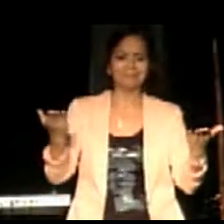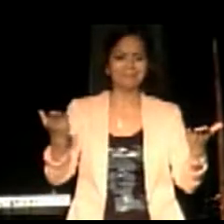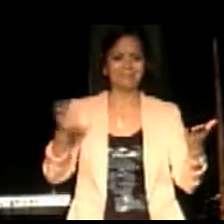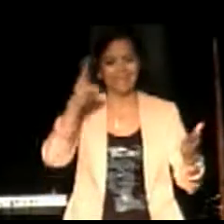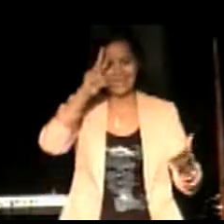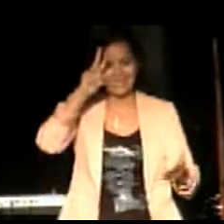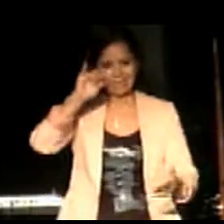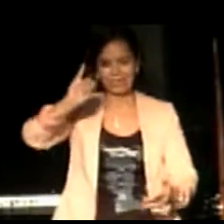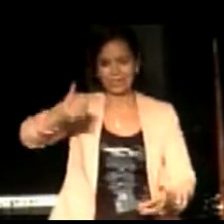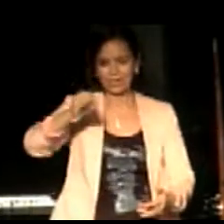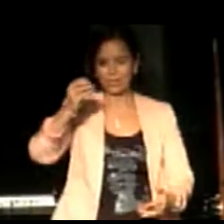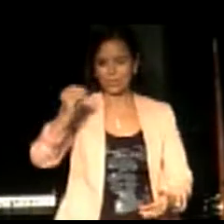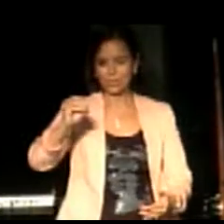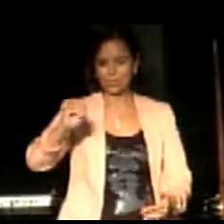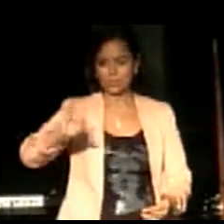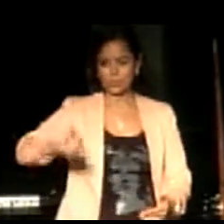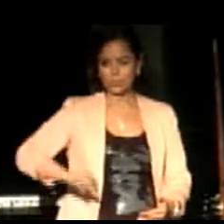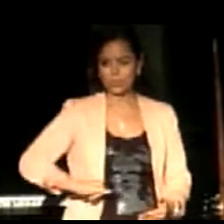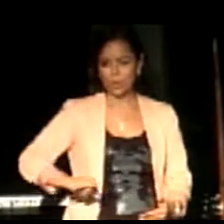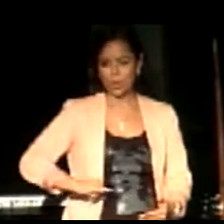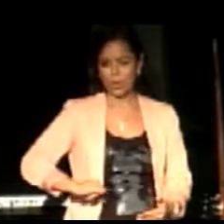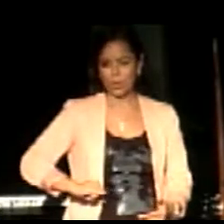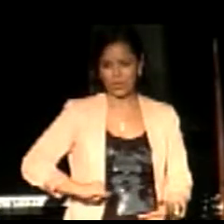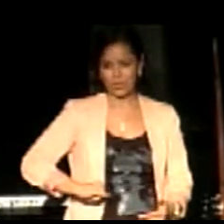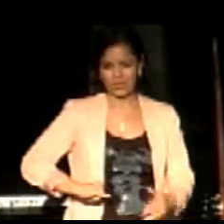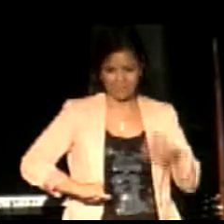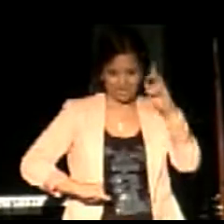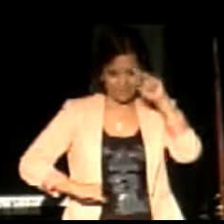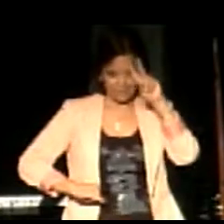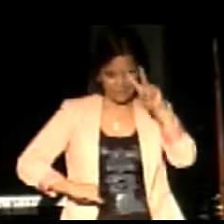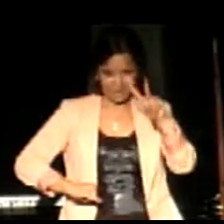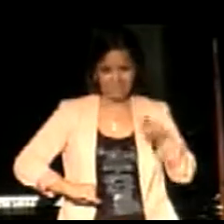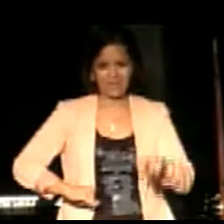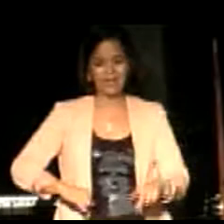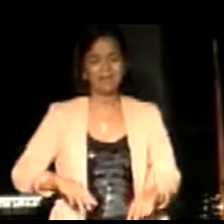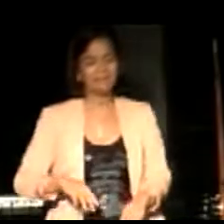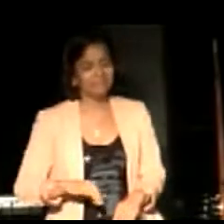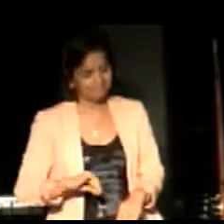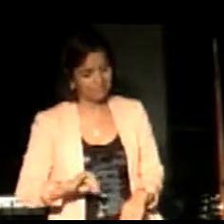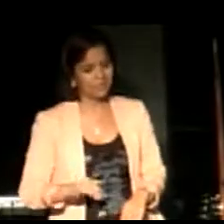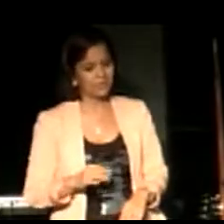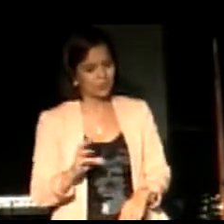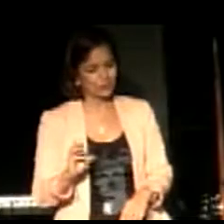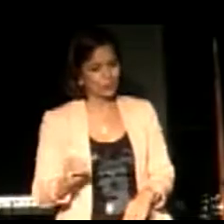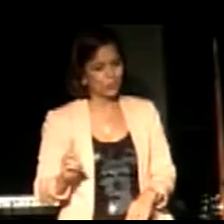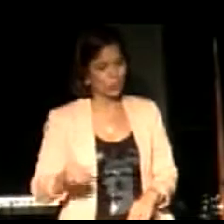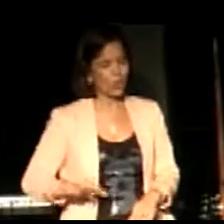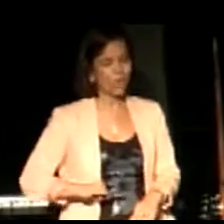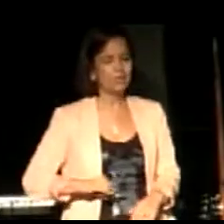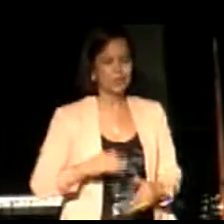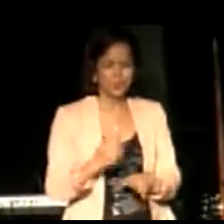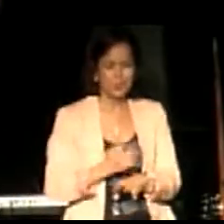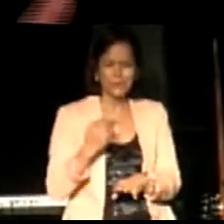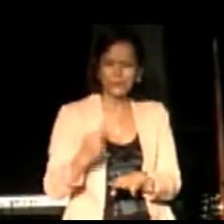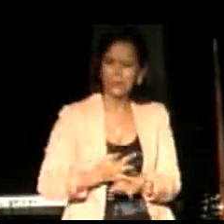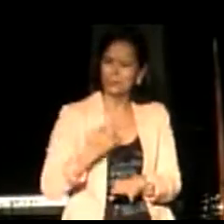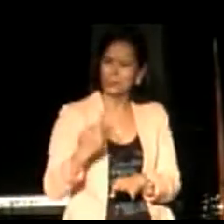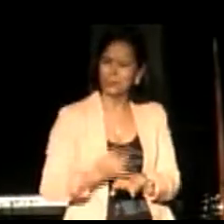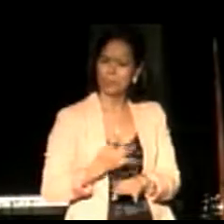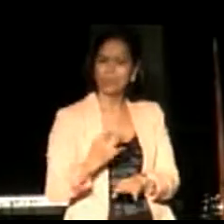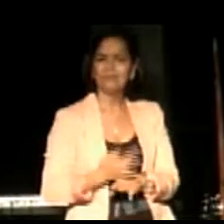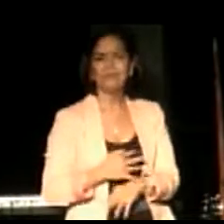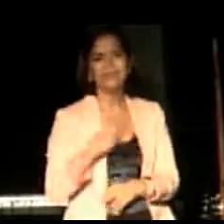Jó fez? E eu já disse para vocês que cada vez que eu estou preparando